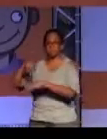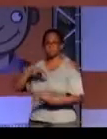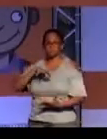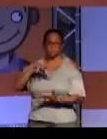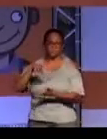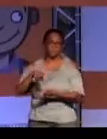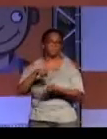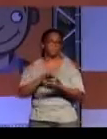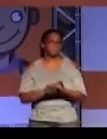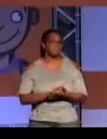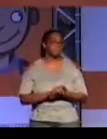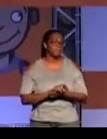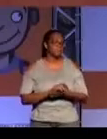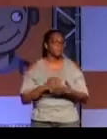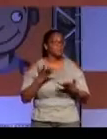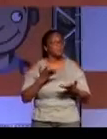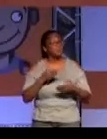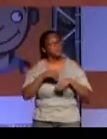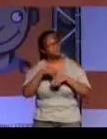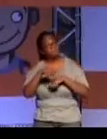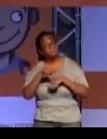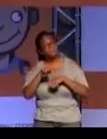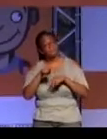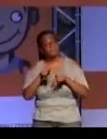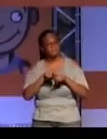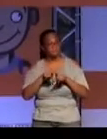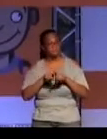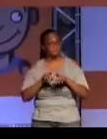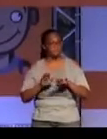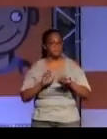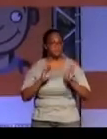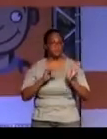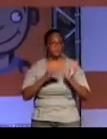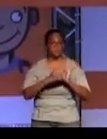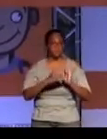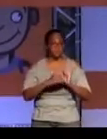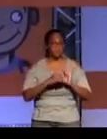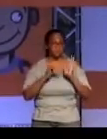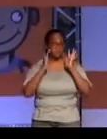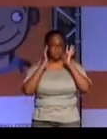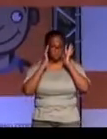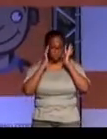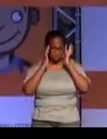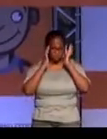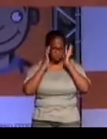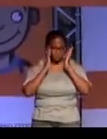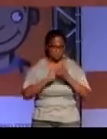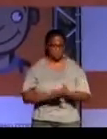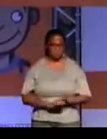mundo. E queria dizer também, e o último caso,